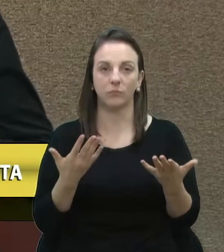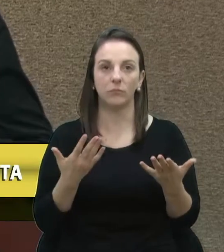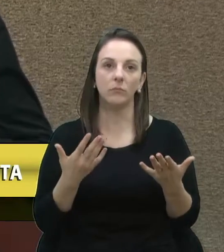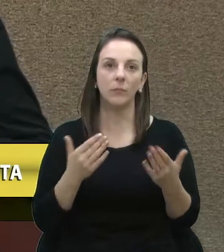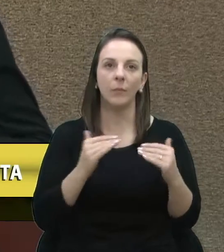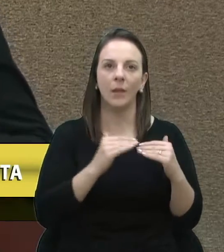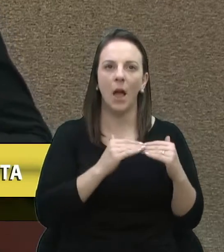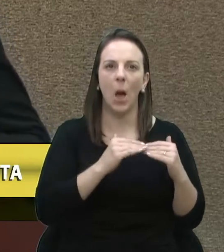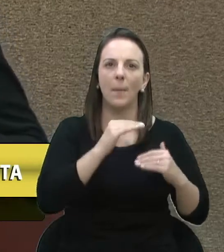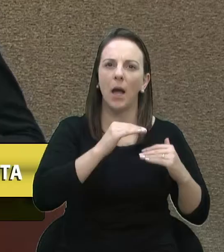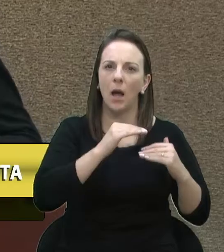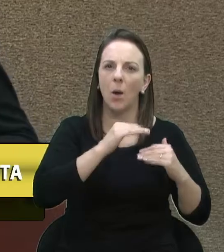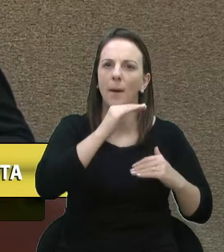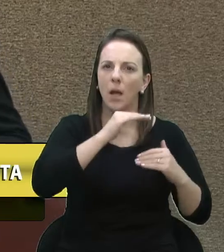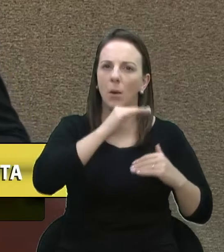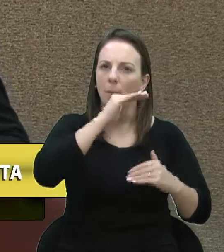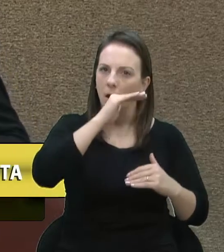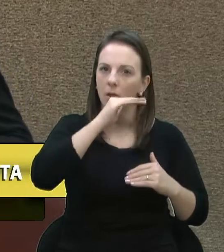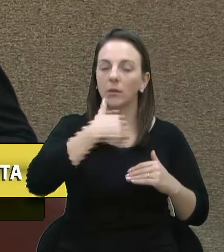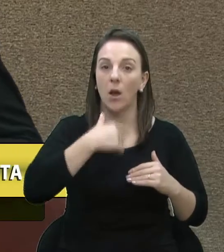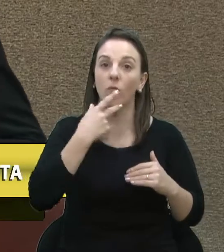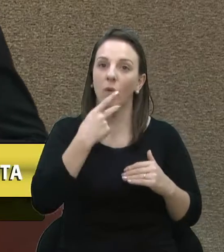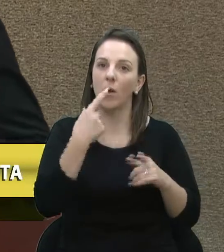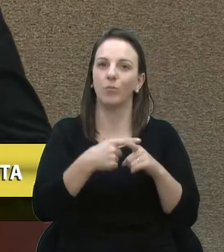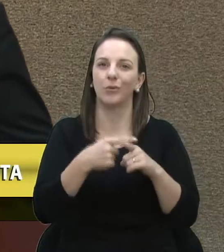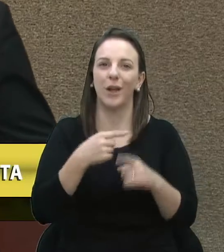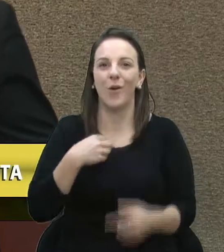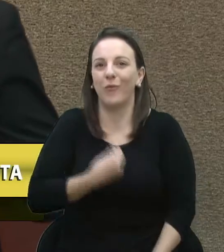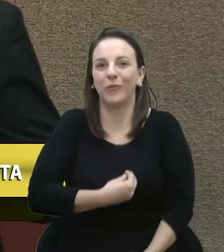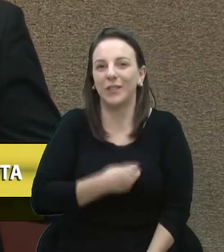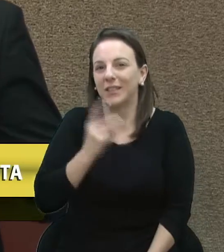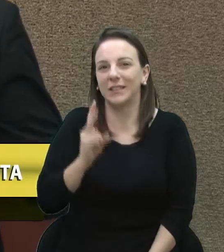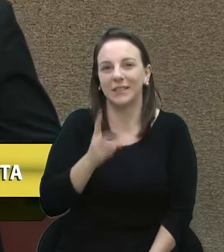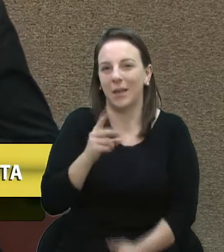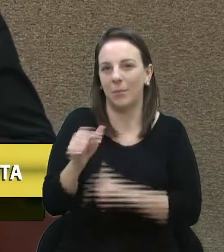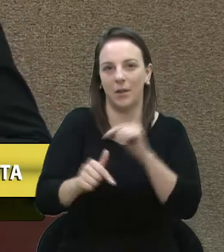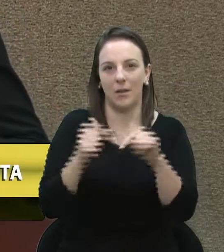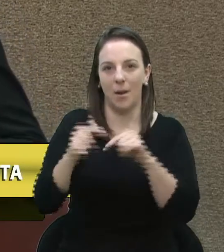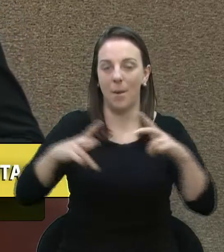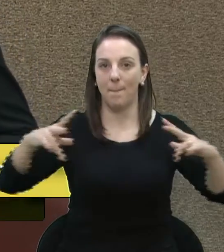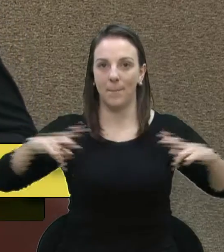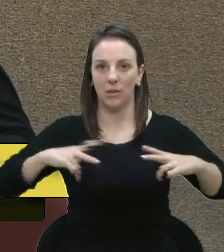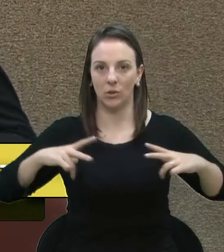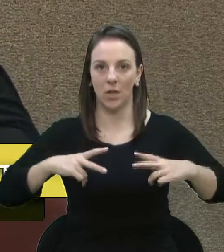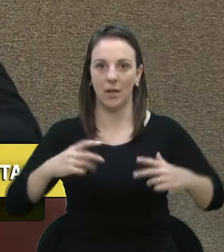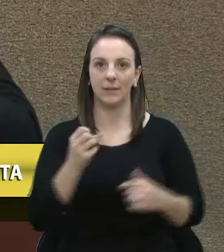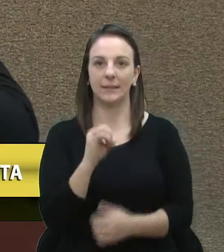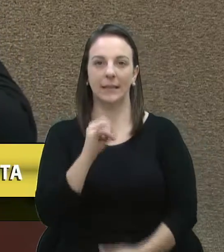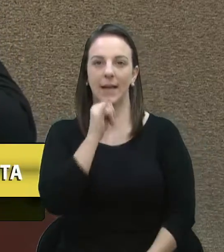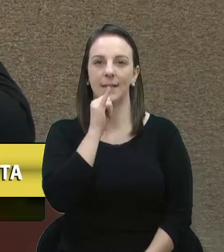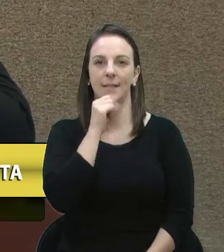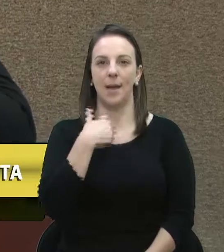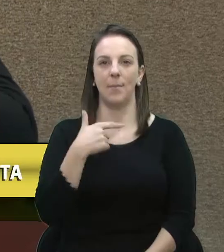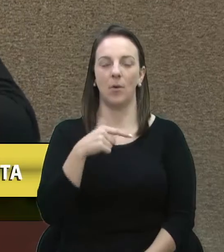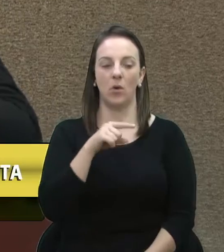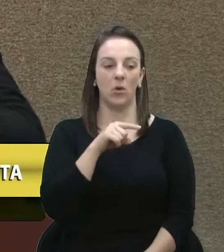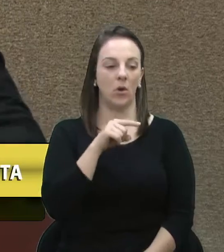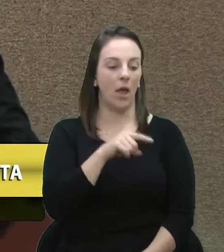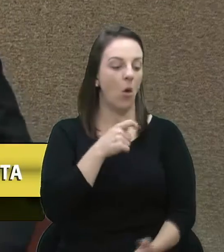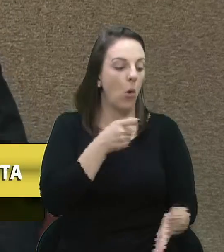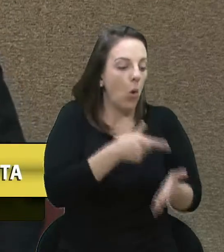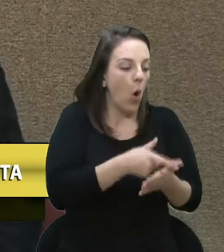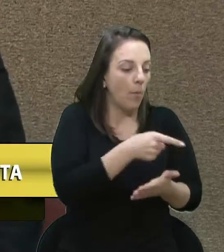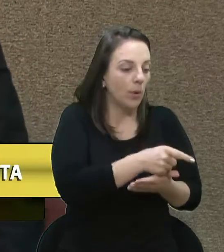porque como trabalhei toda a vida na iniciativa privada, a gente sabe que quando a mercadoria que a gente compra para a nossa empresa aumenta